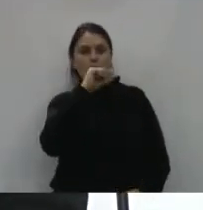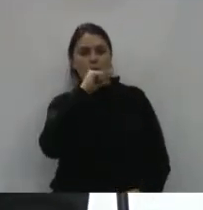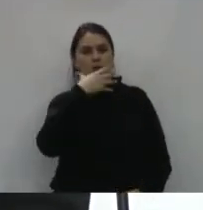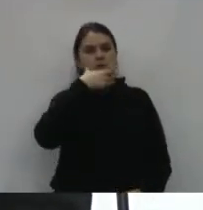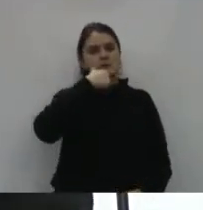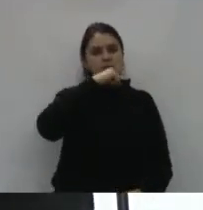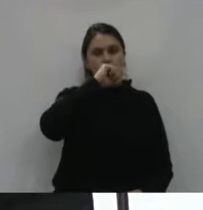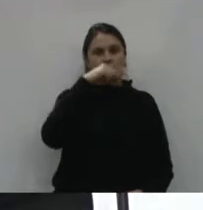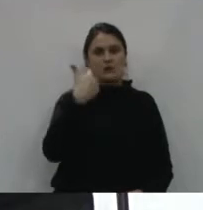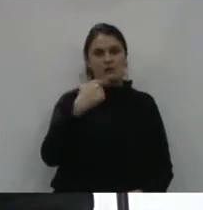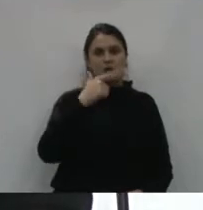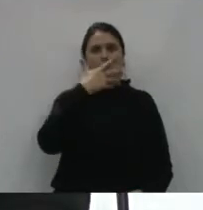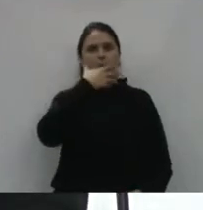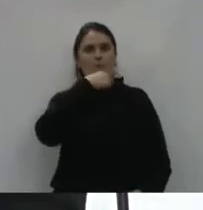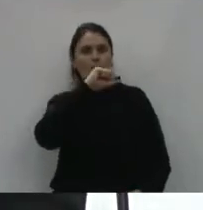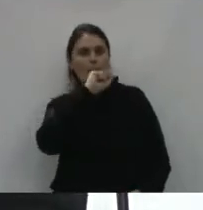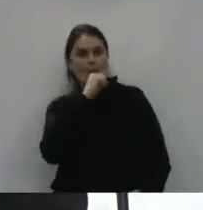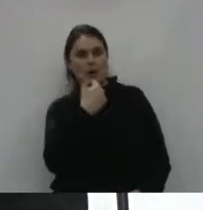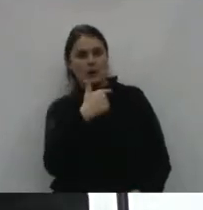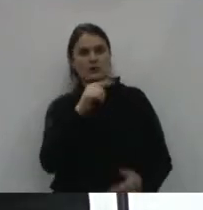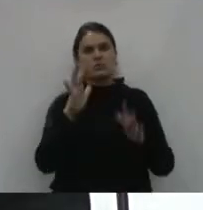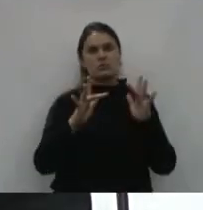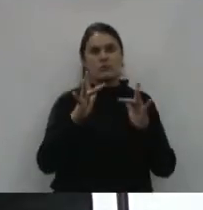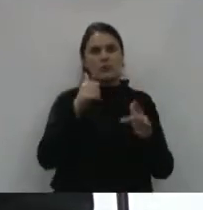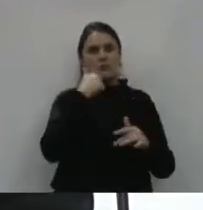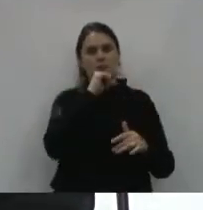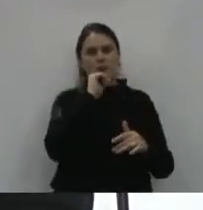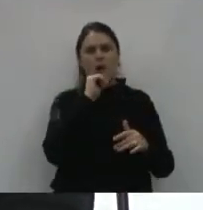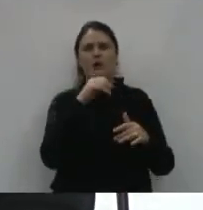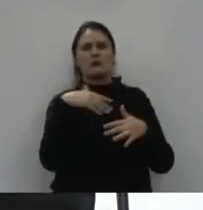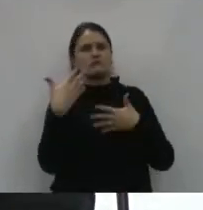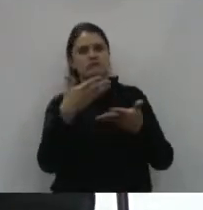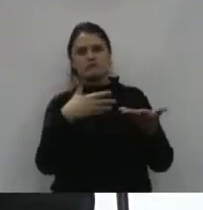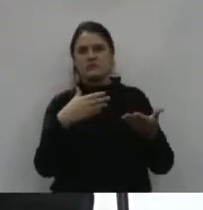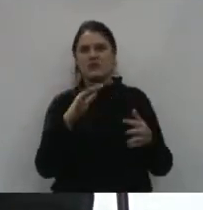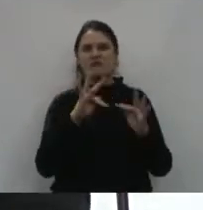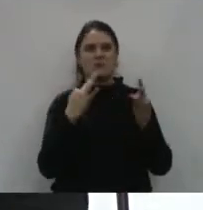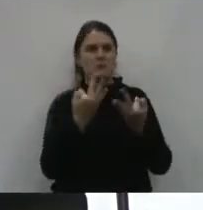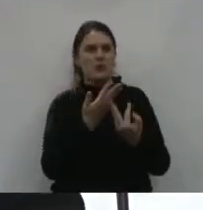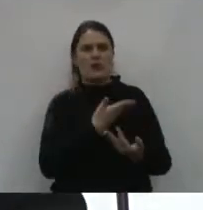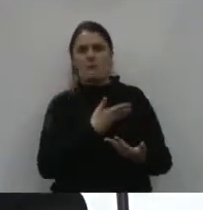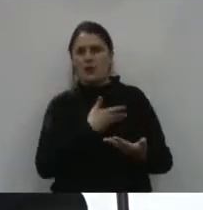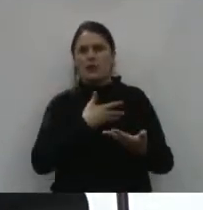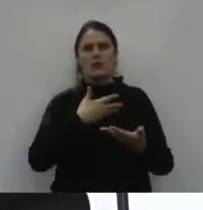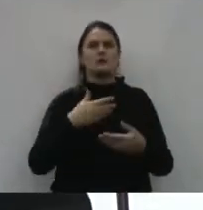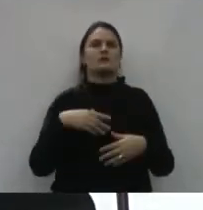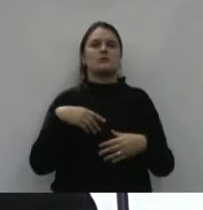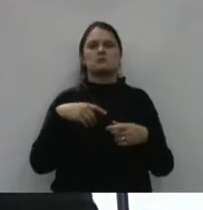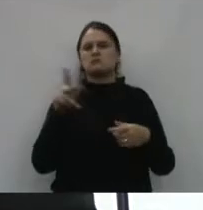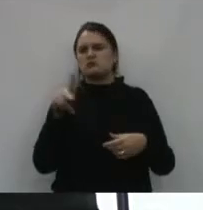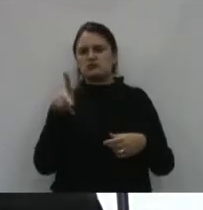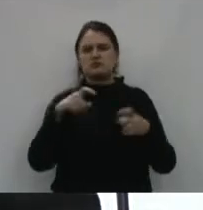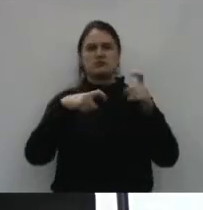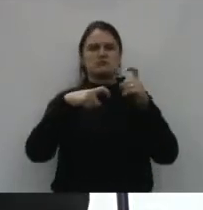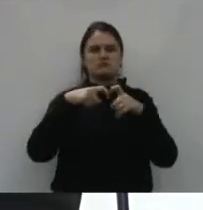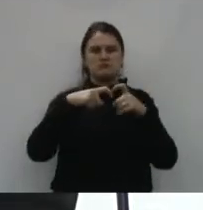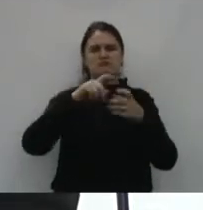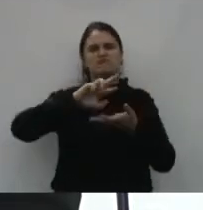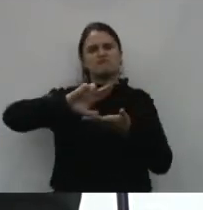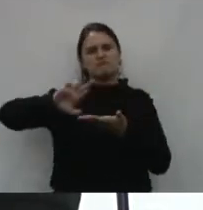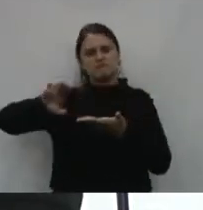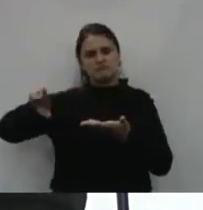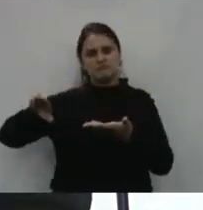a madrasta padrasto namorado da mãe parentes vizinhos amigos da família colegas da escola bar professor médico